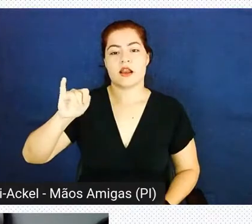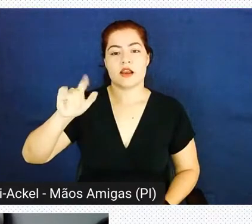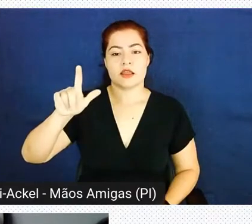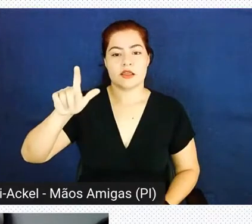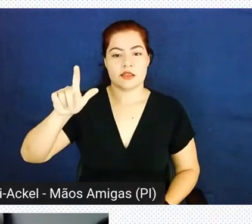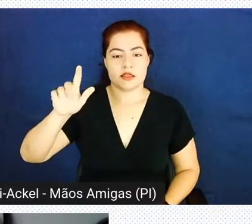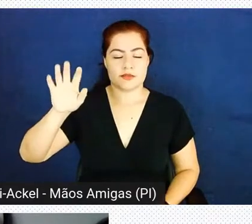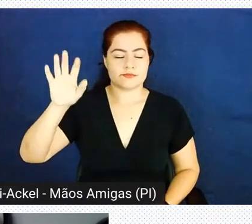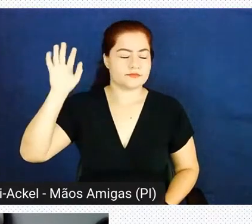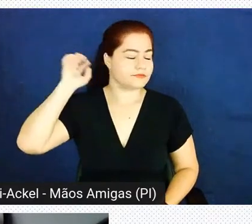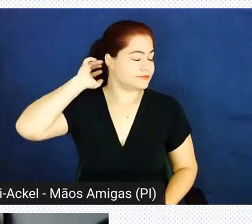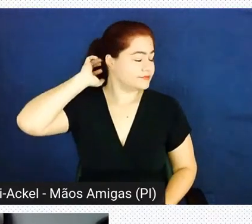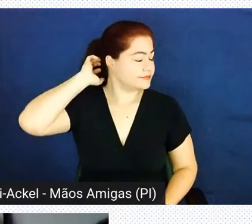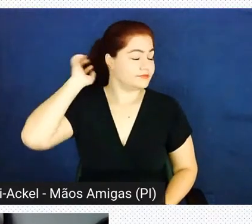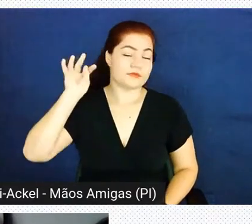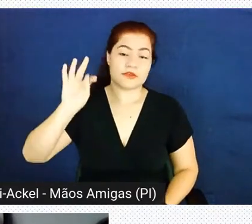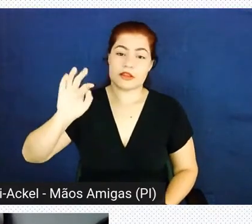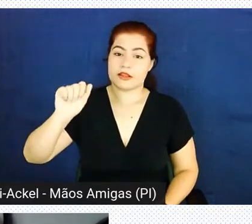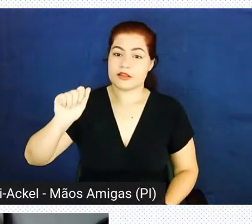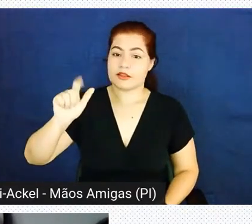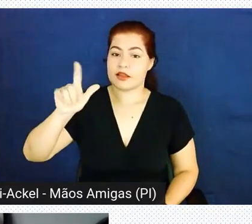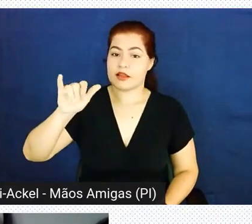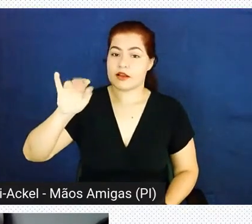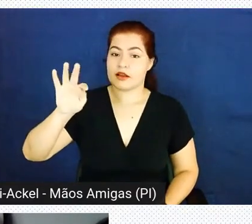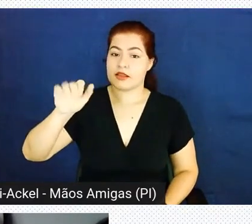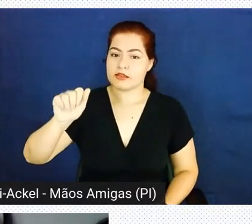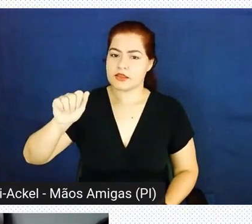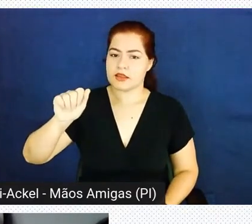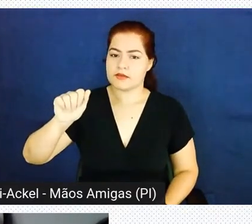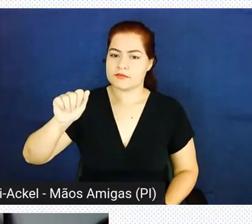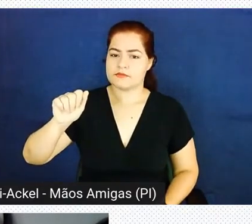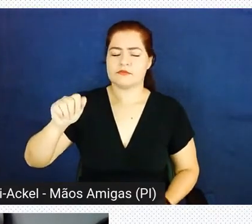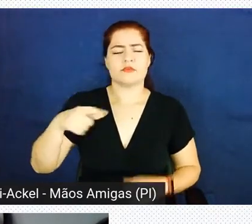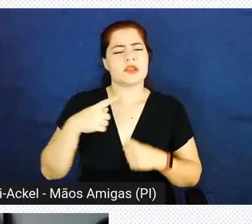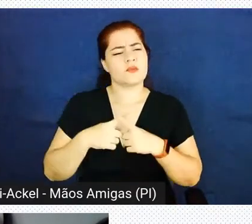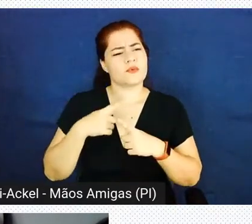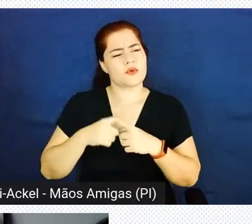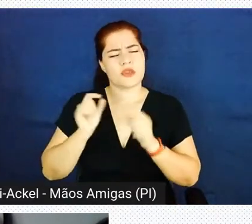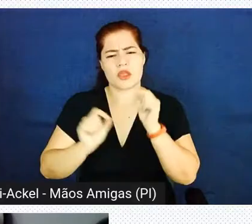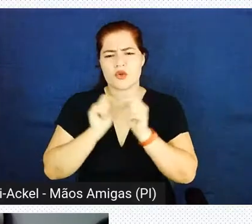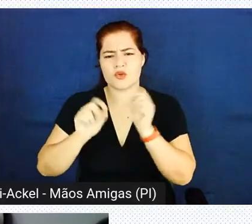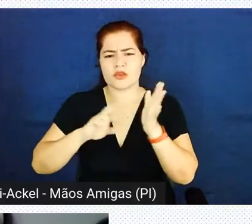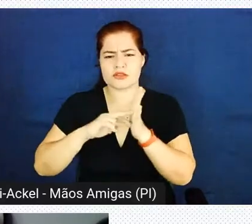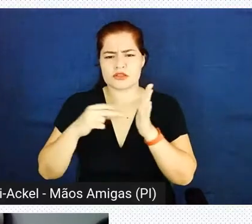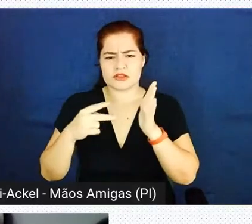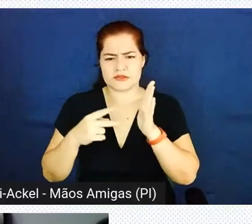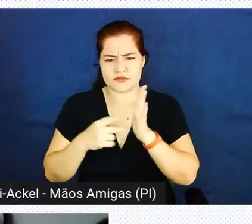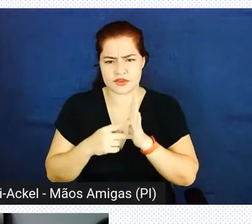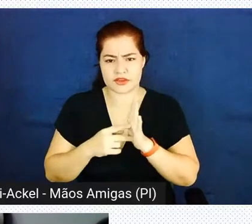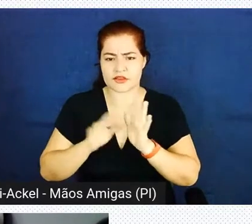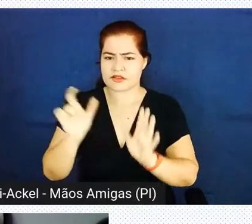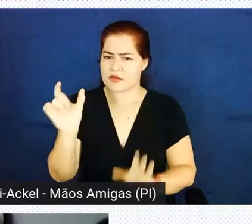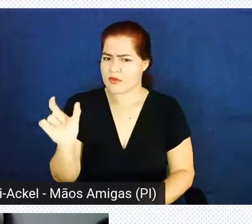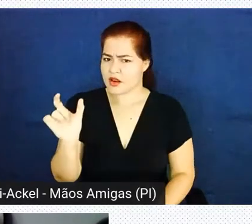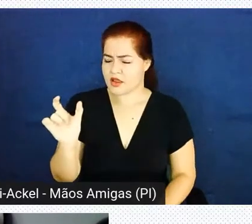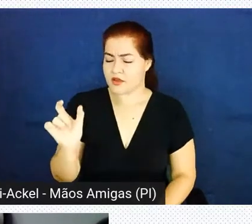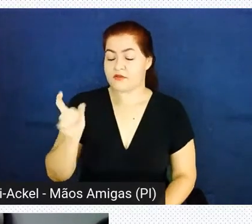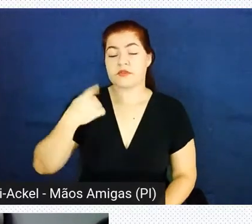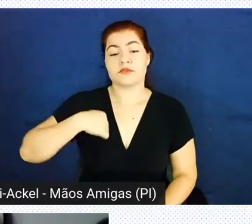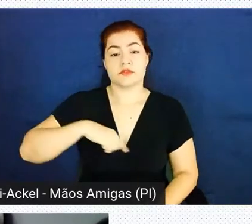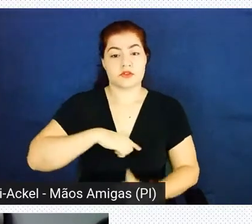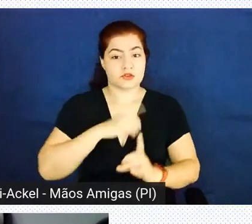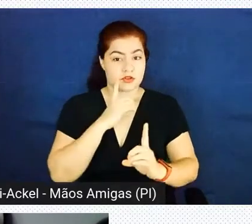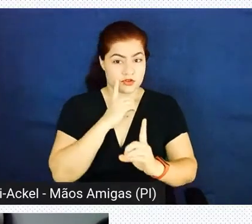Talita. Por que o título Talita? O que significa Talita? A gente vai encontrar esse